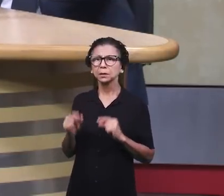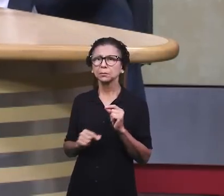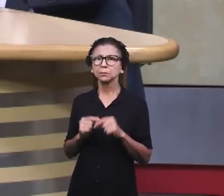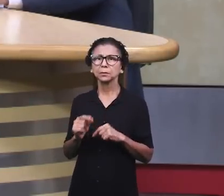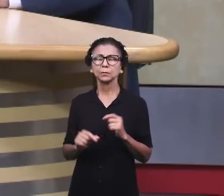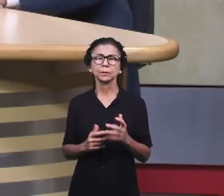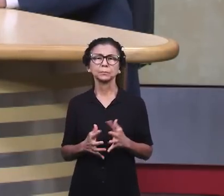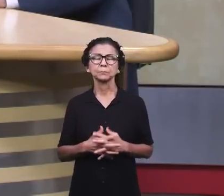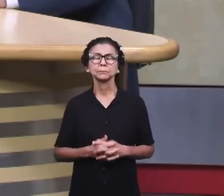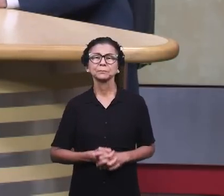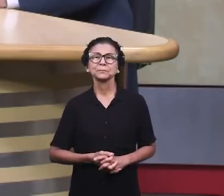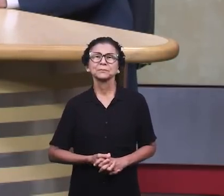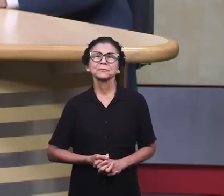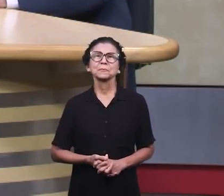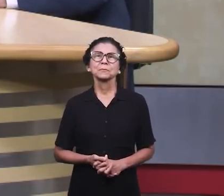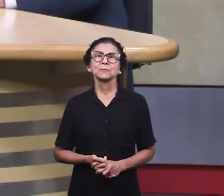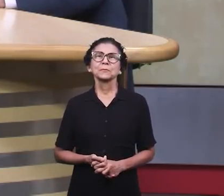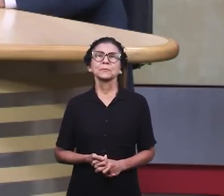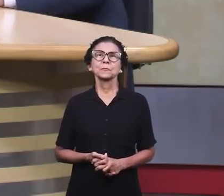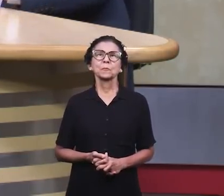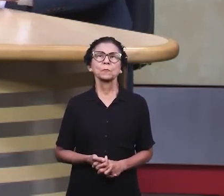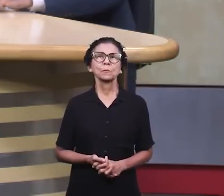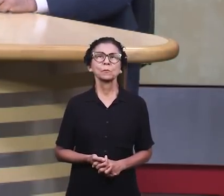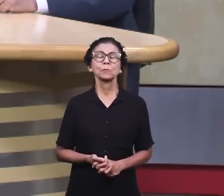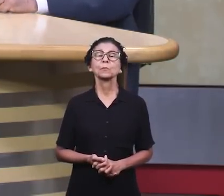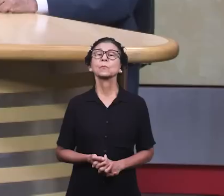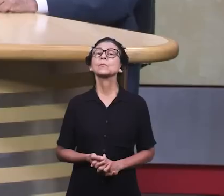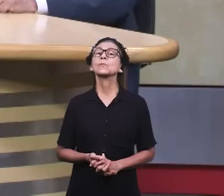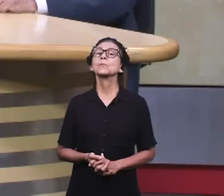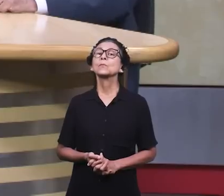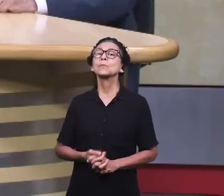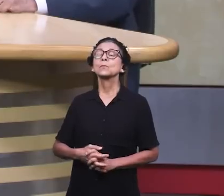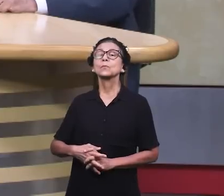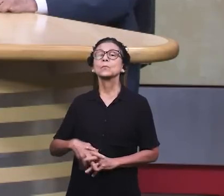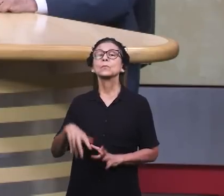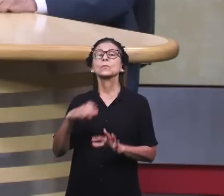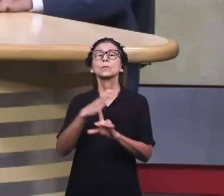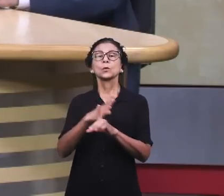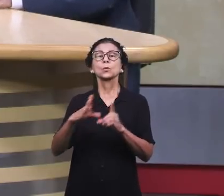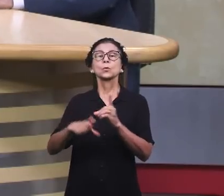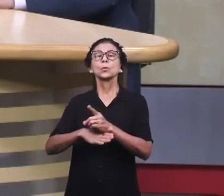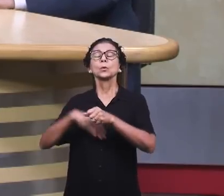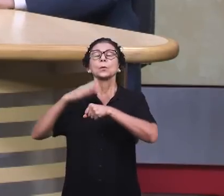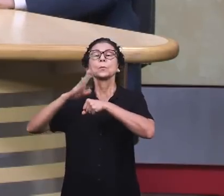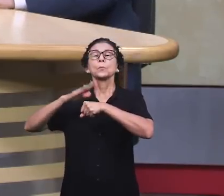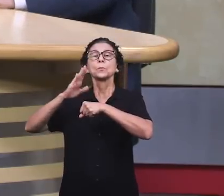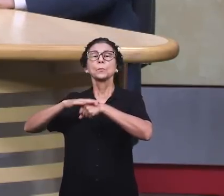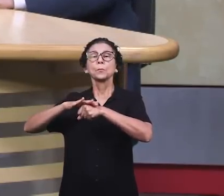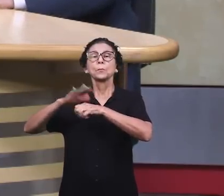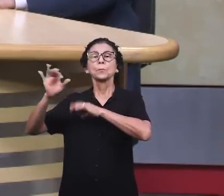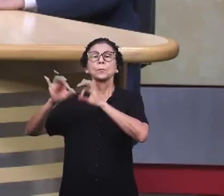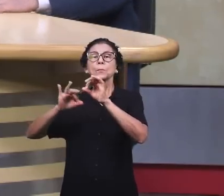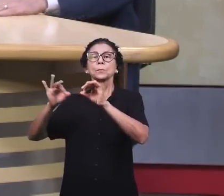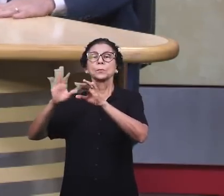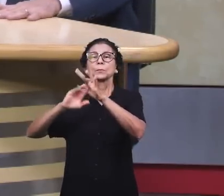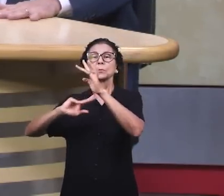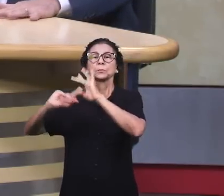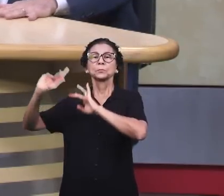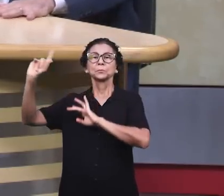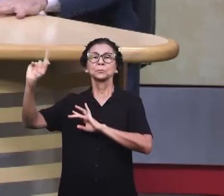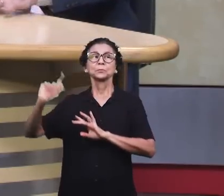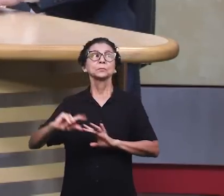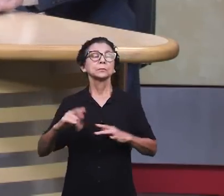que lá e tal. Aí vem a segunda revelação, o culto que eu programei na eternidade. Me lembro.